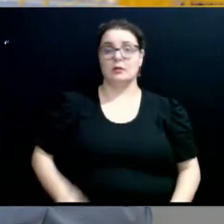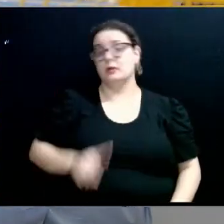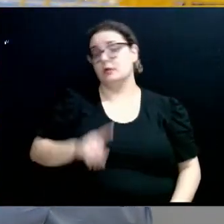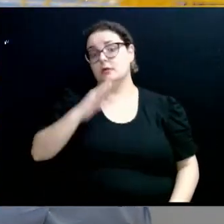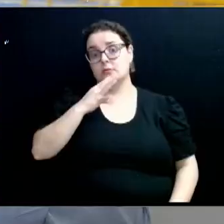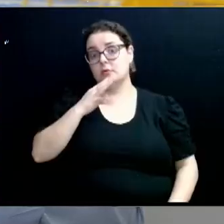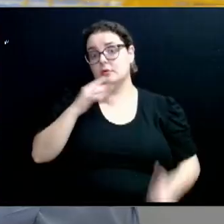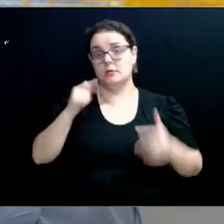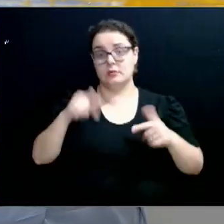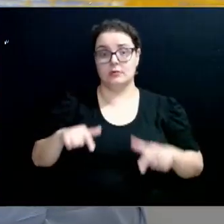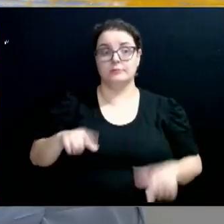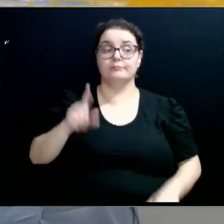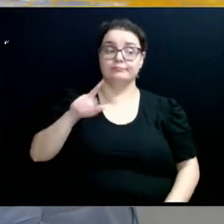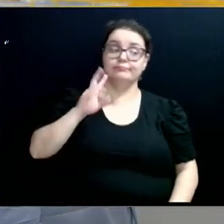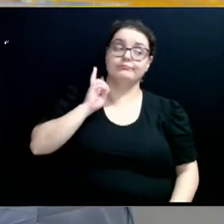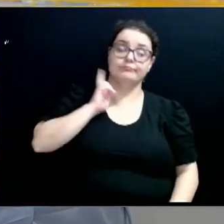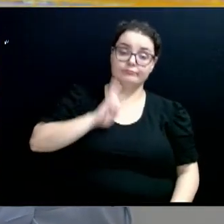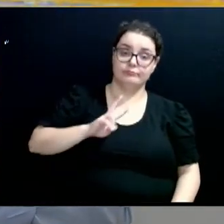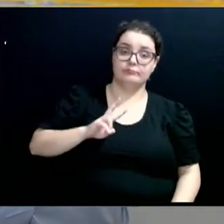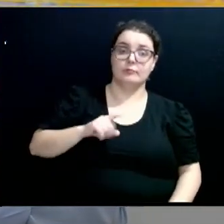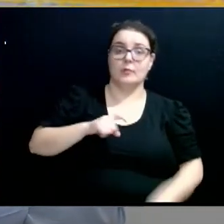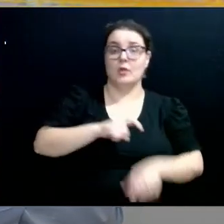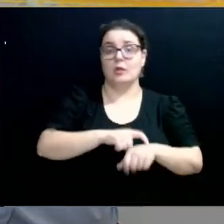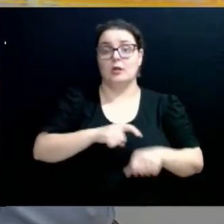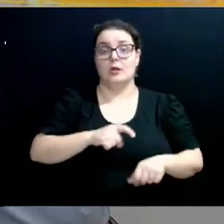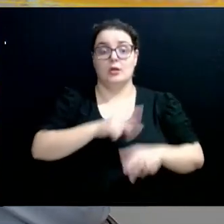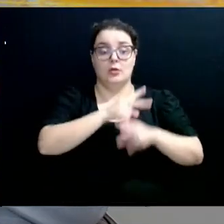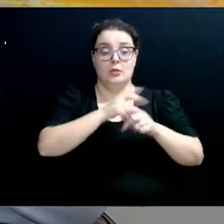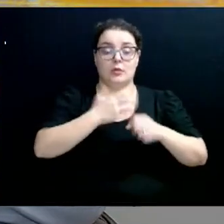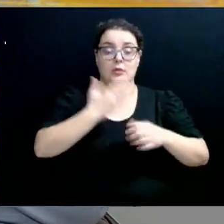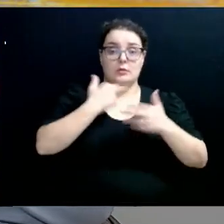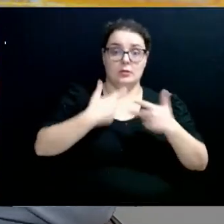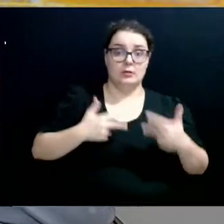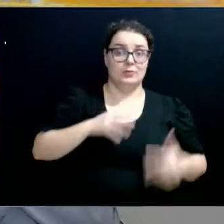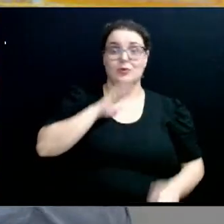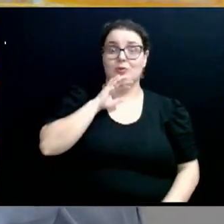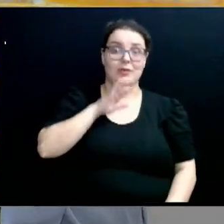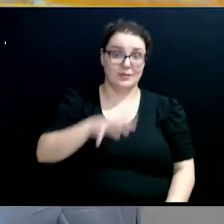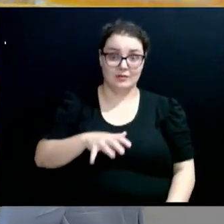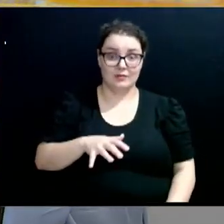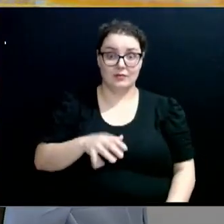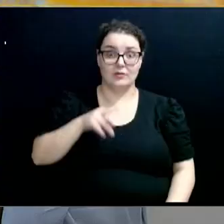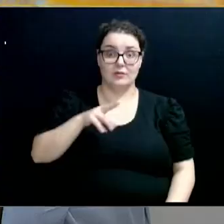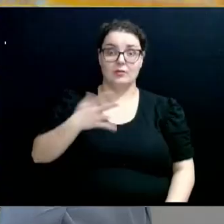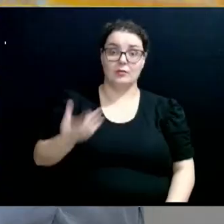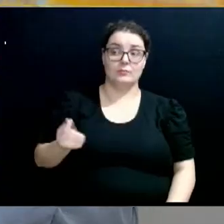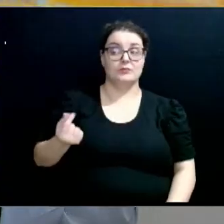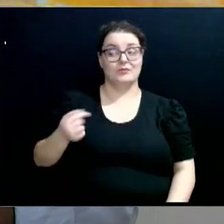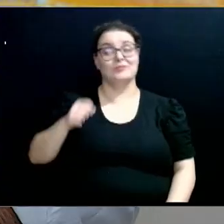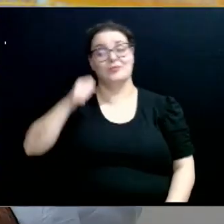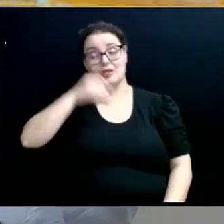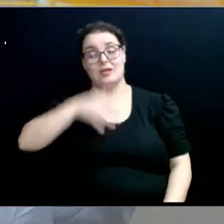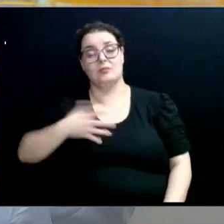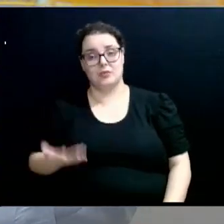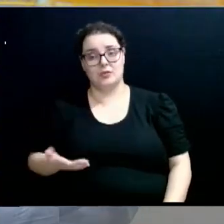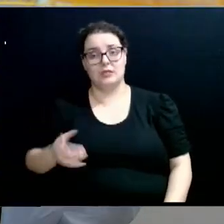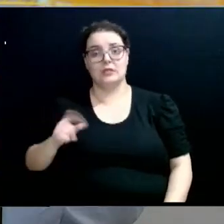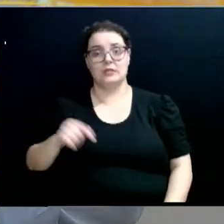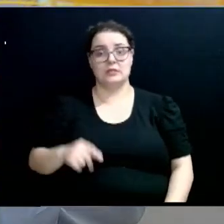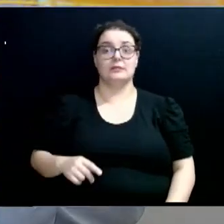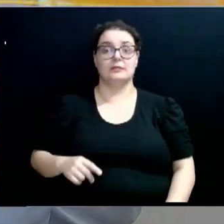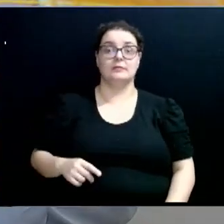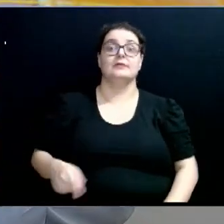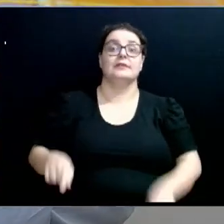não conhece o lugar, não é raro ser vítima, seja de uma situação de intoxicação alimentar, que seria péssimo, ou seja de preços abusivos,